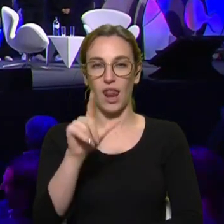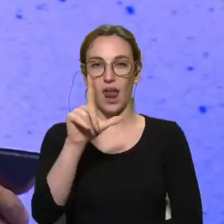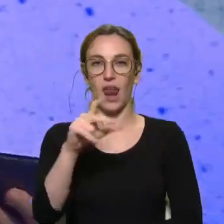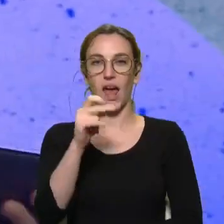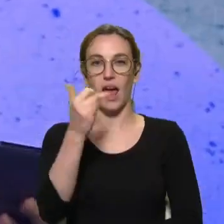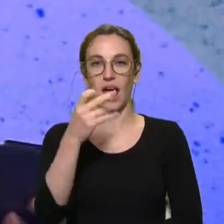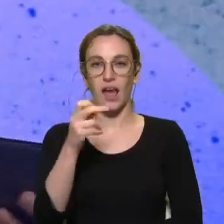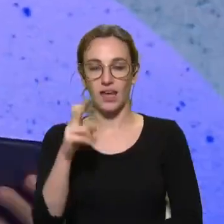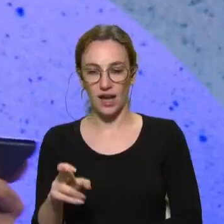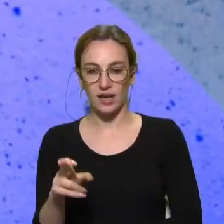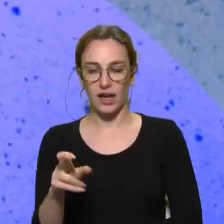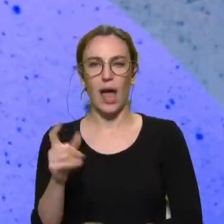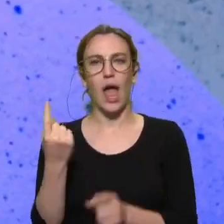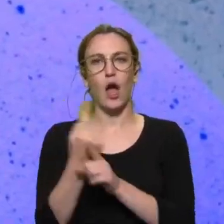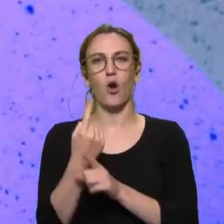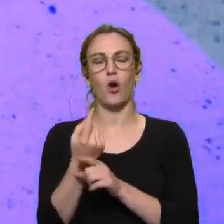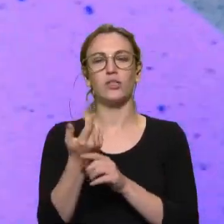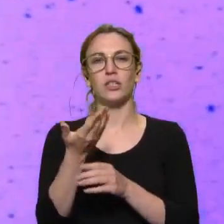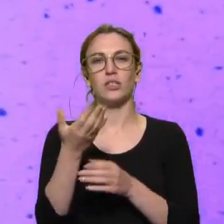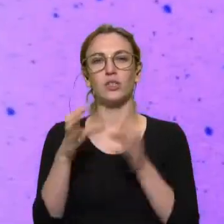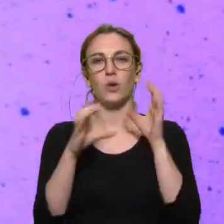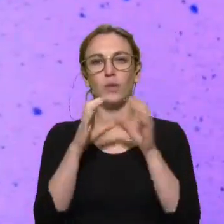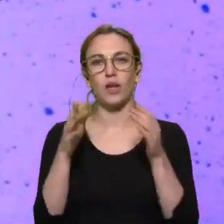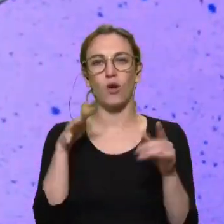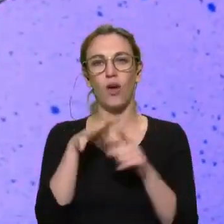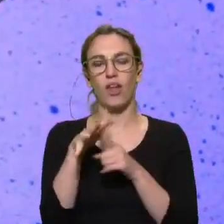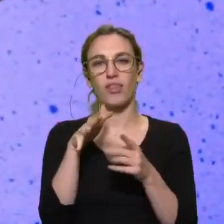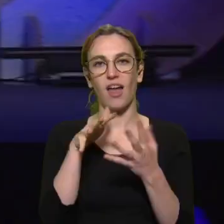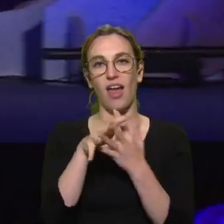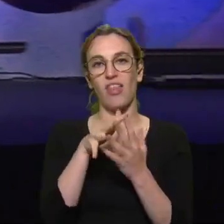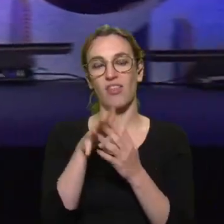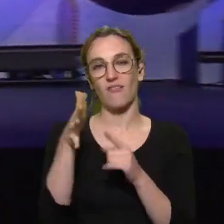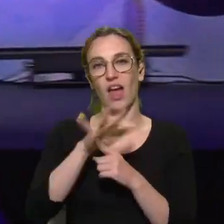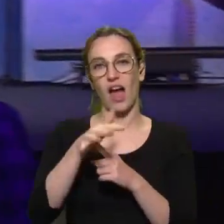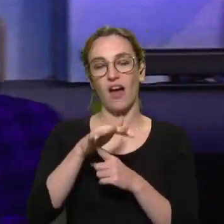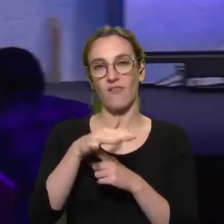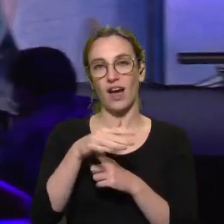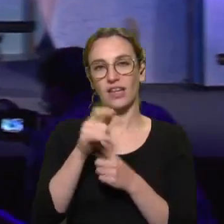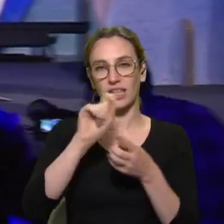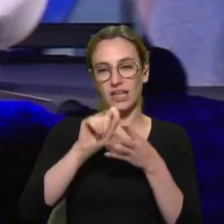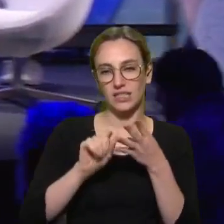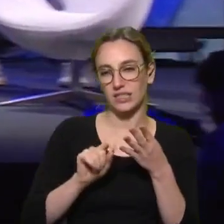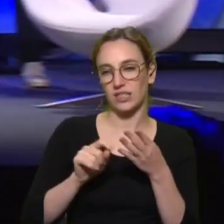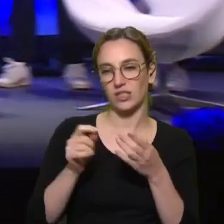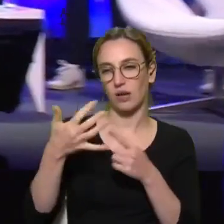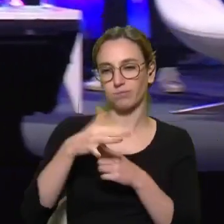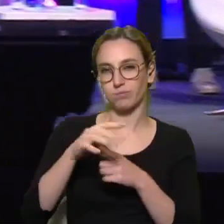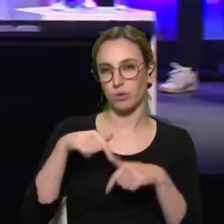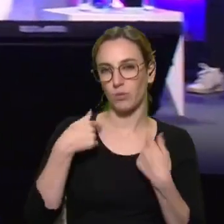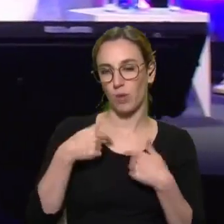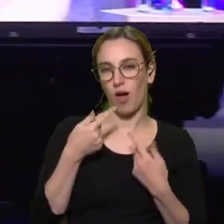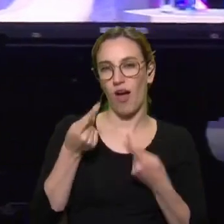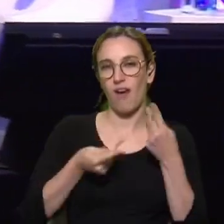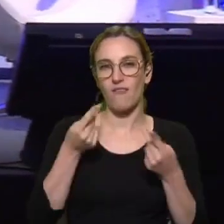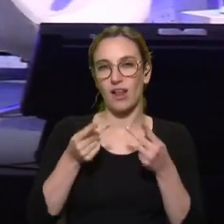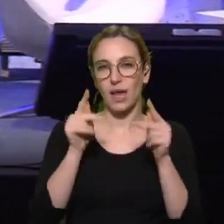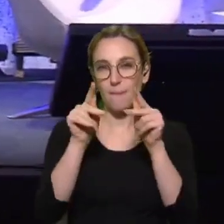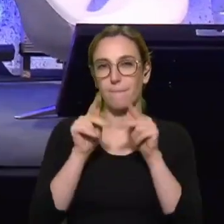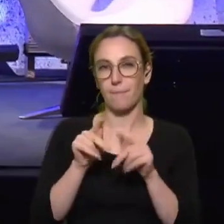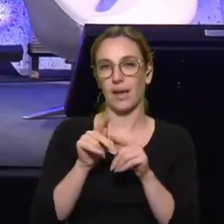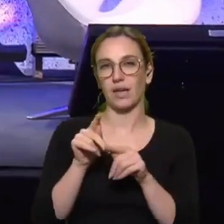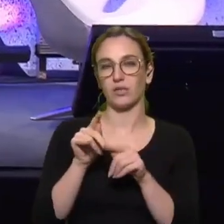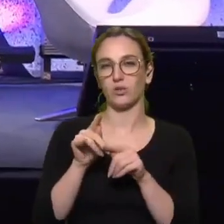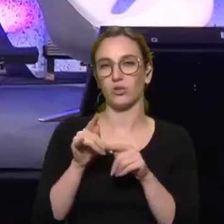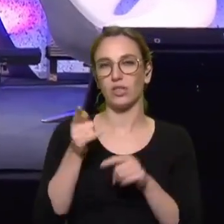comunicam via Wi-Fi através de características do próprio sinal. Foram avaliados métodos de inteligência artificial, tais